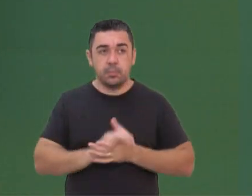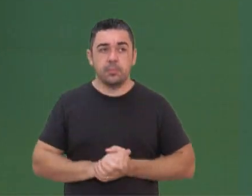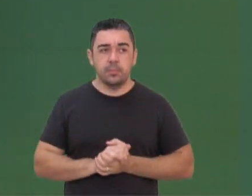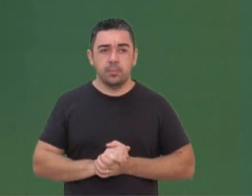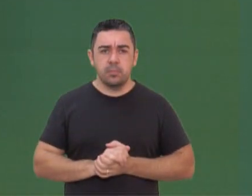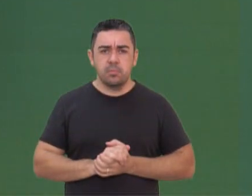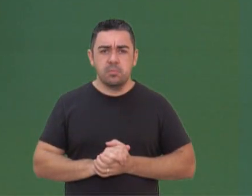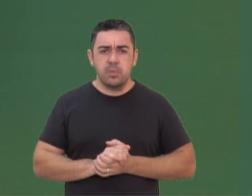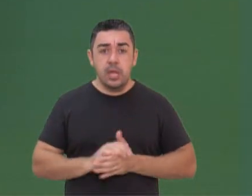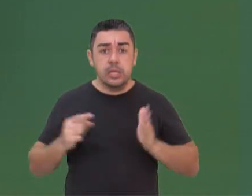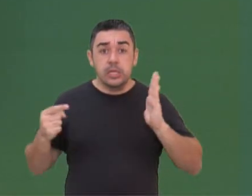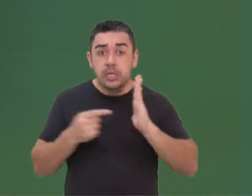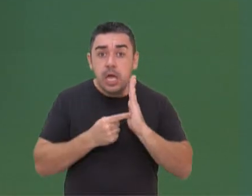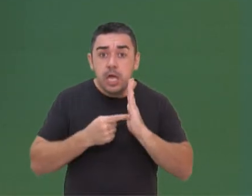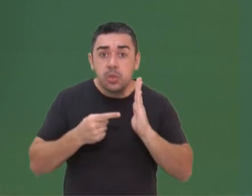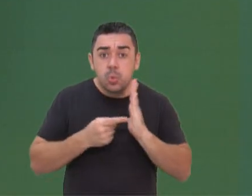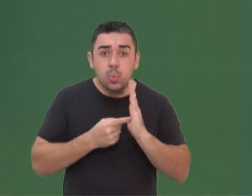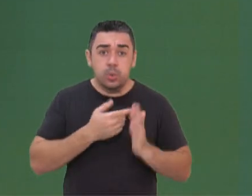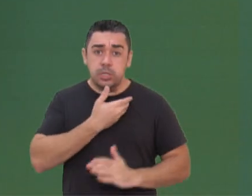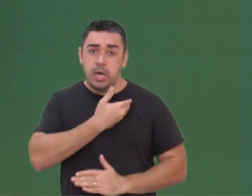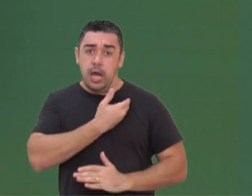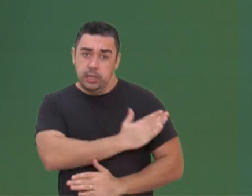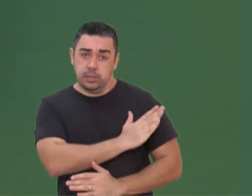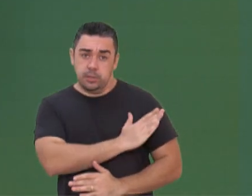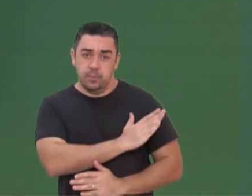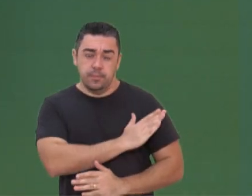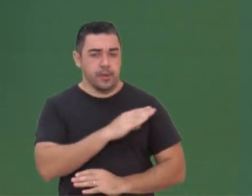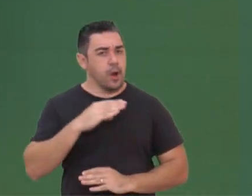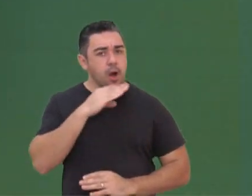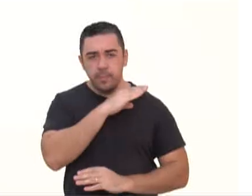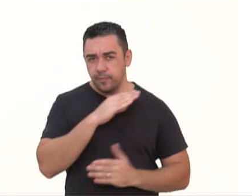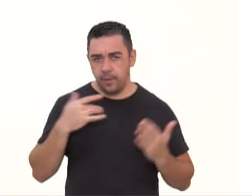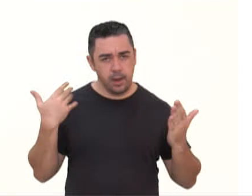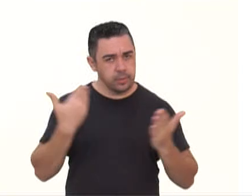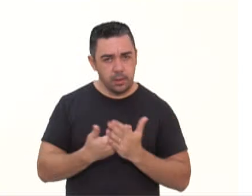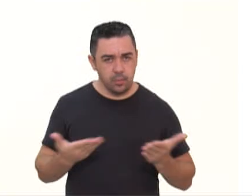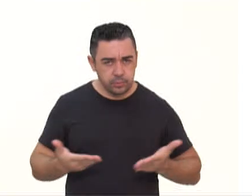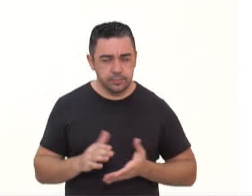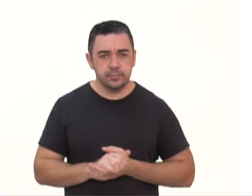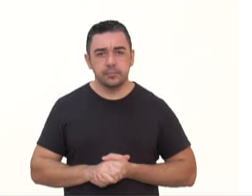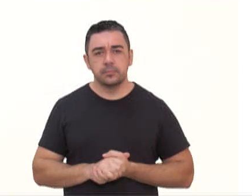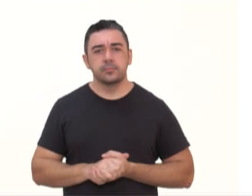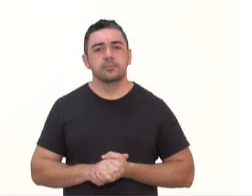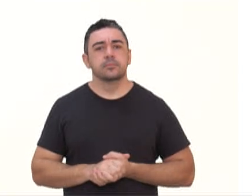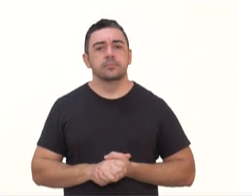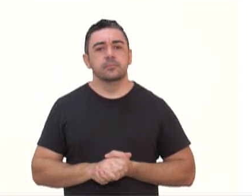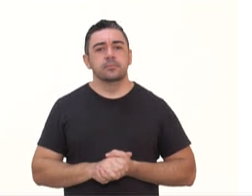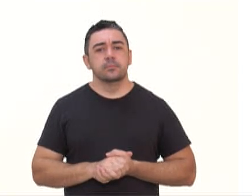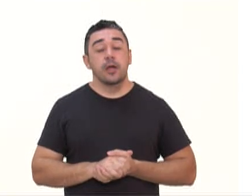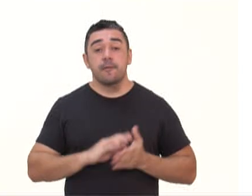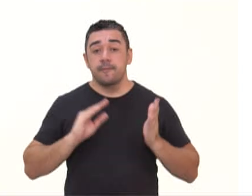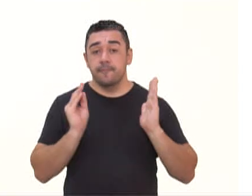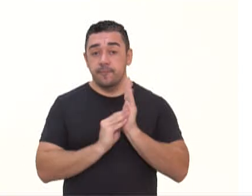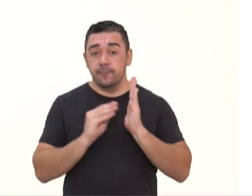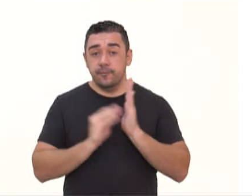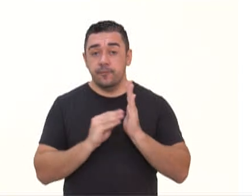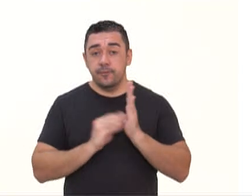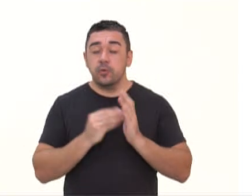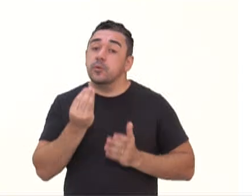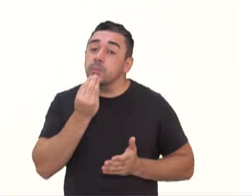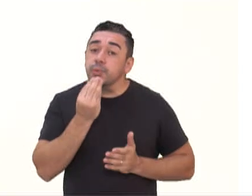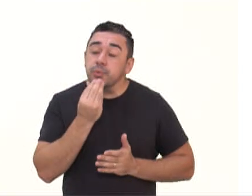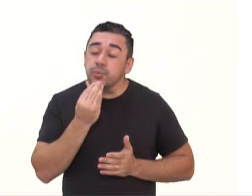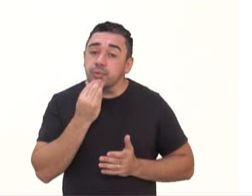Denúncia ao racismo, óbvio, e repara como isso permanece. A denúncia da falta de